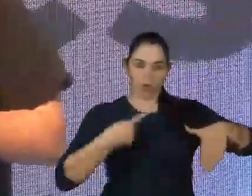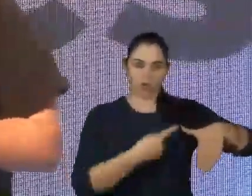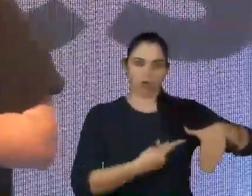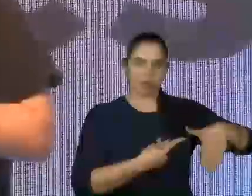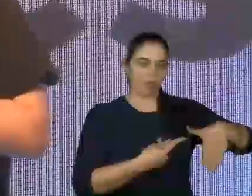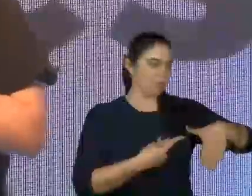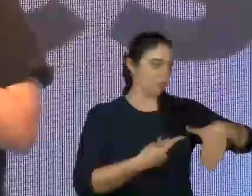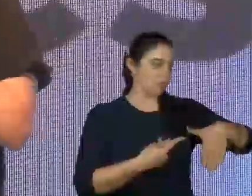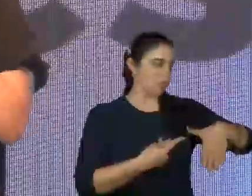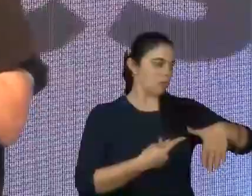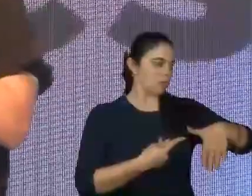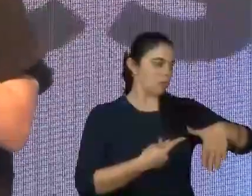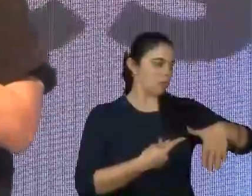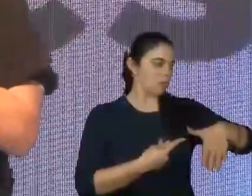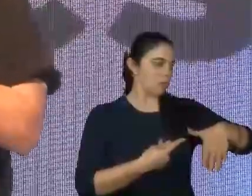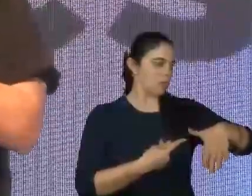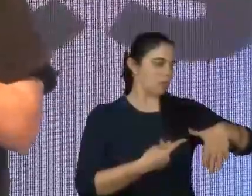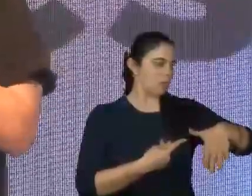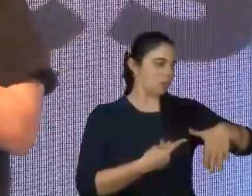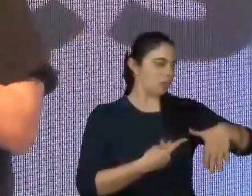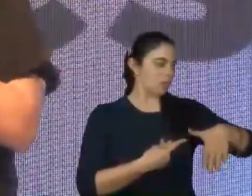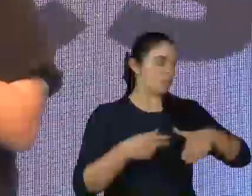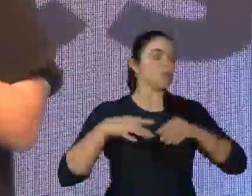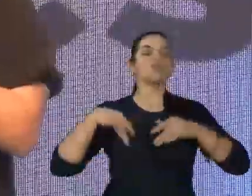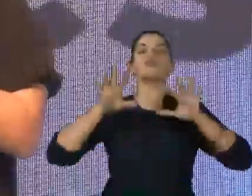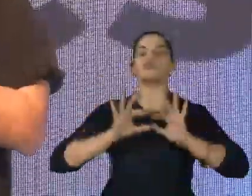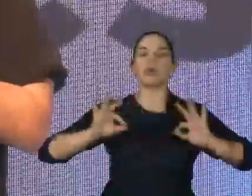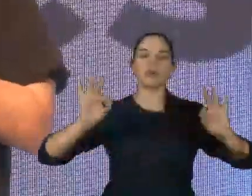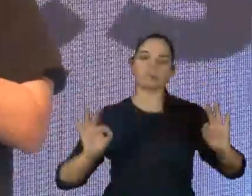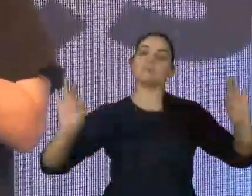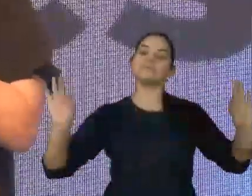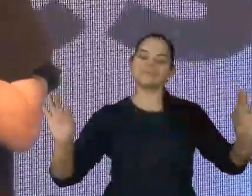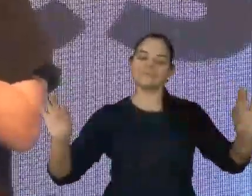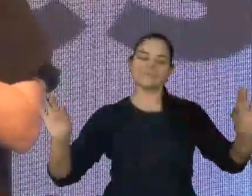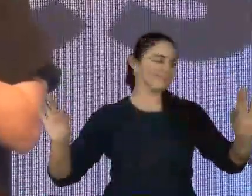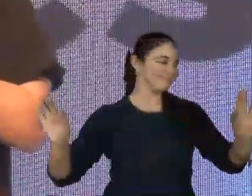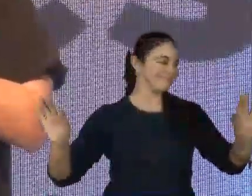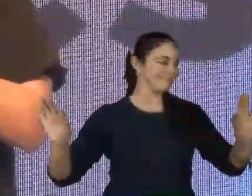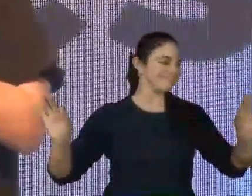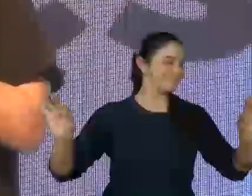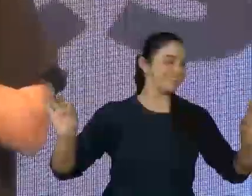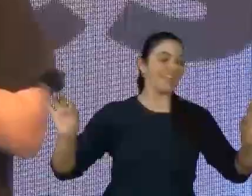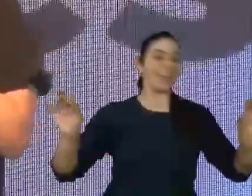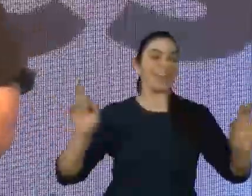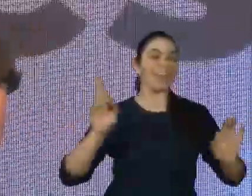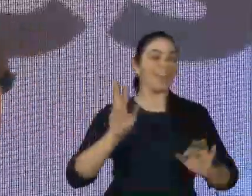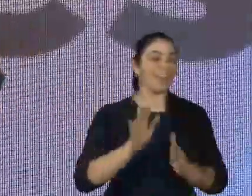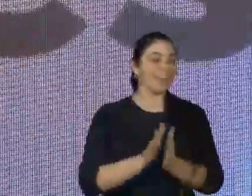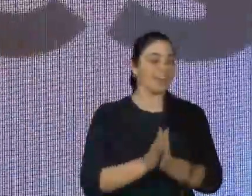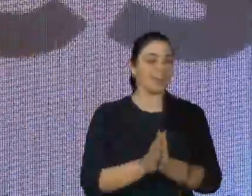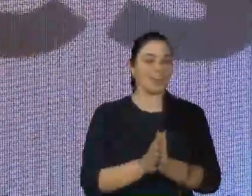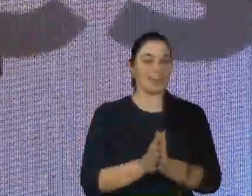É uma estampinha, bem suave, tá? É, eu represento como